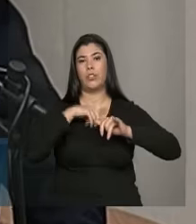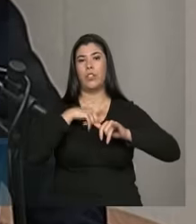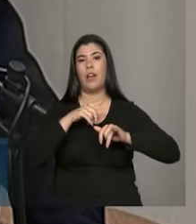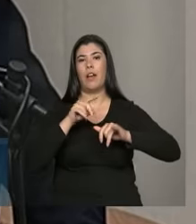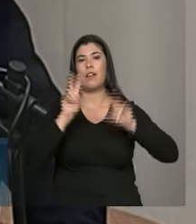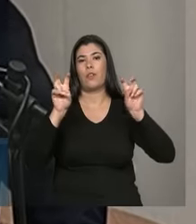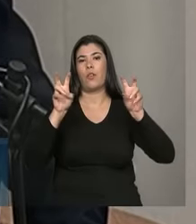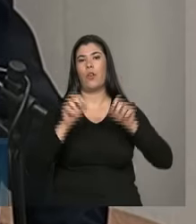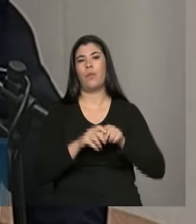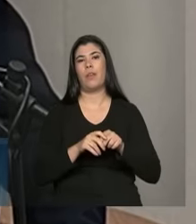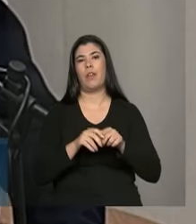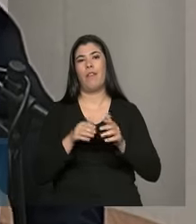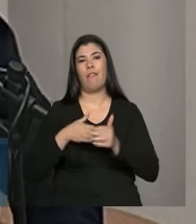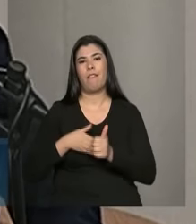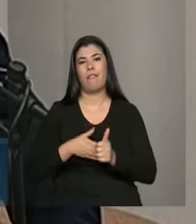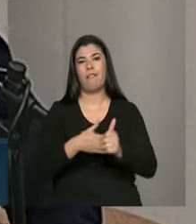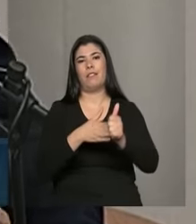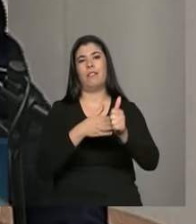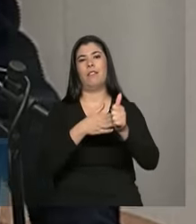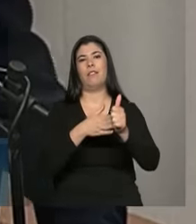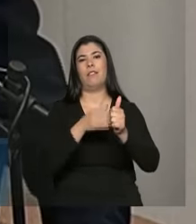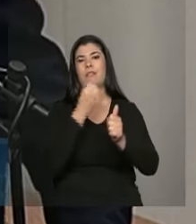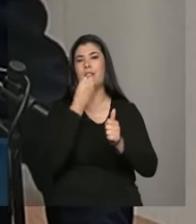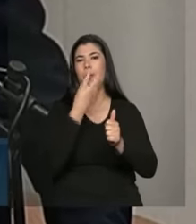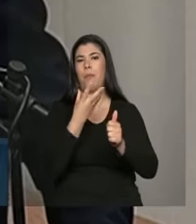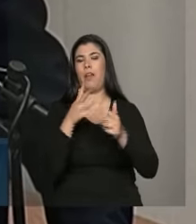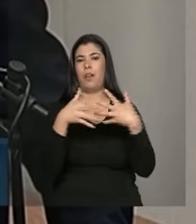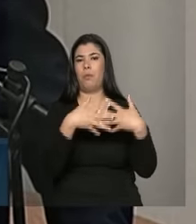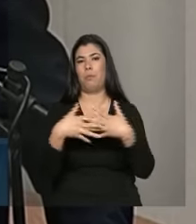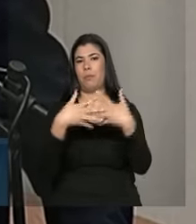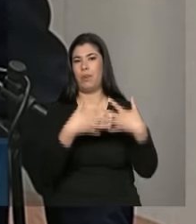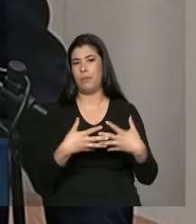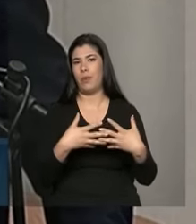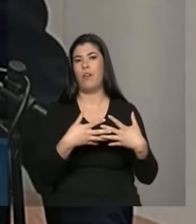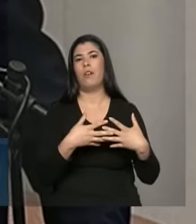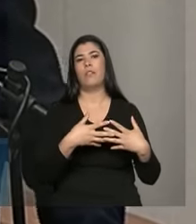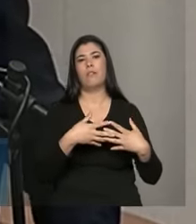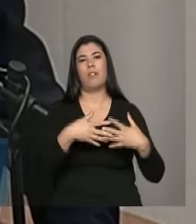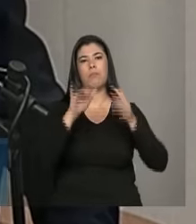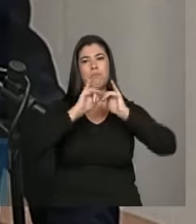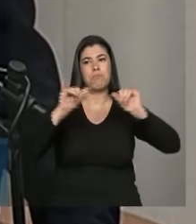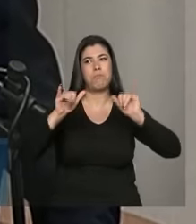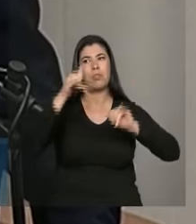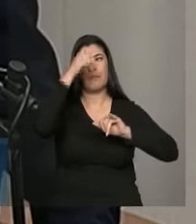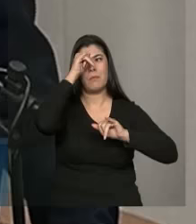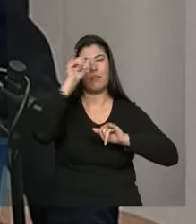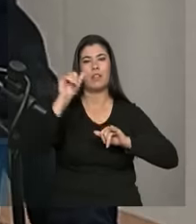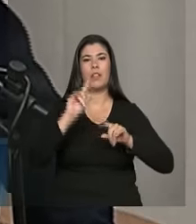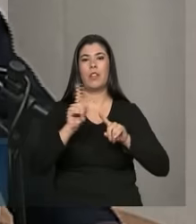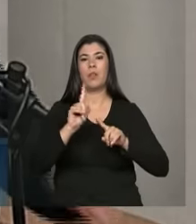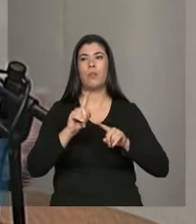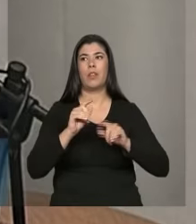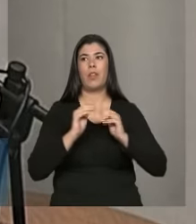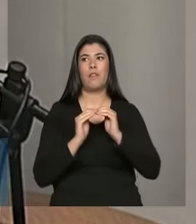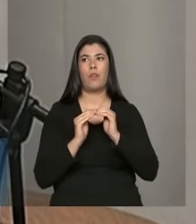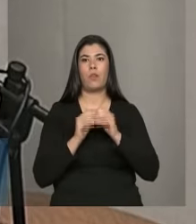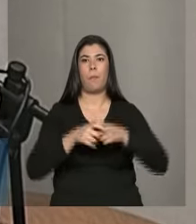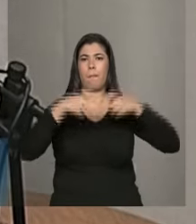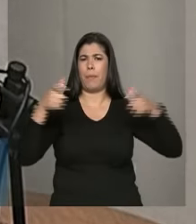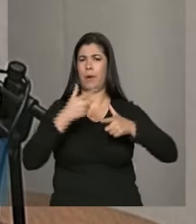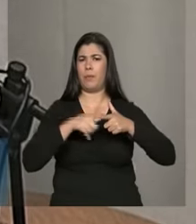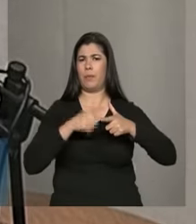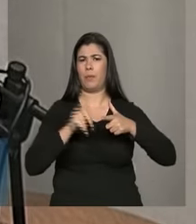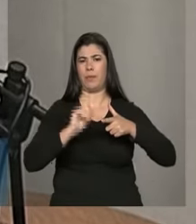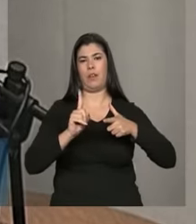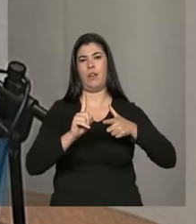esses números eu quero alertar isso às vezes um número que aumenta não é porque aumentou o problema é porque o